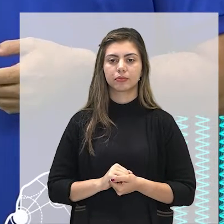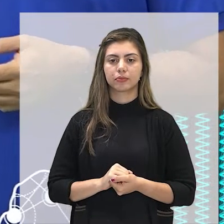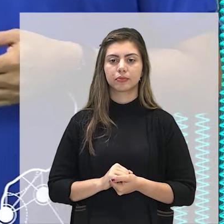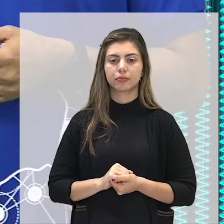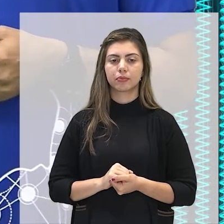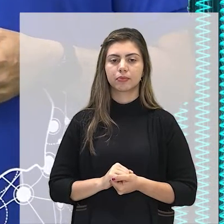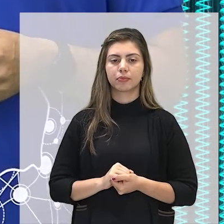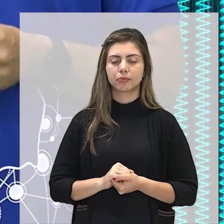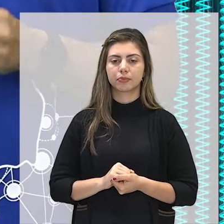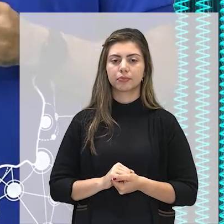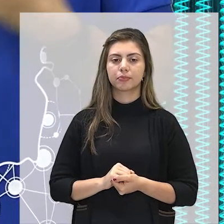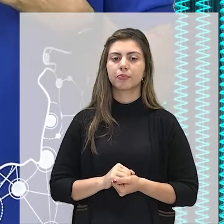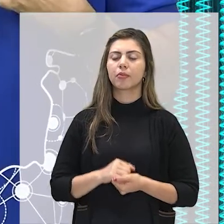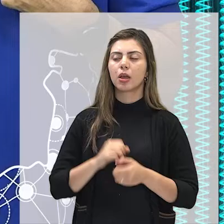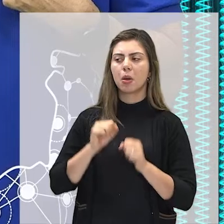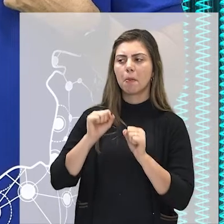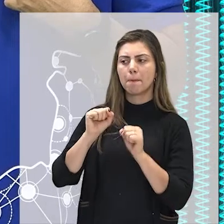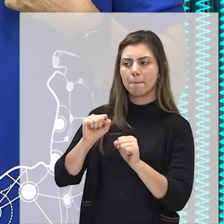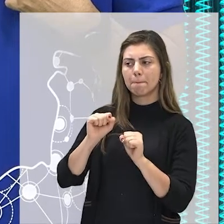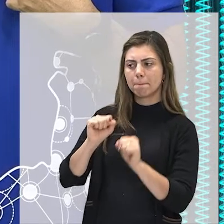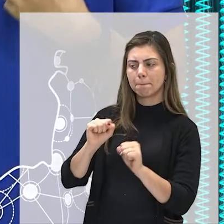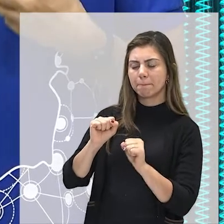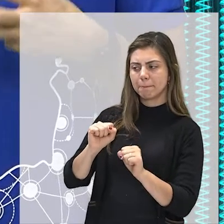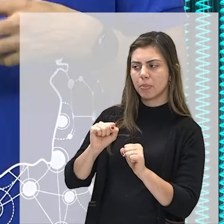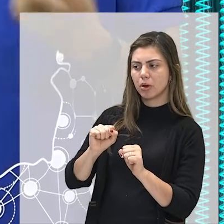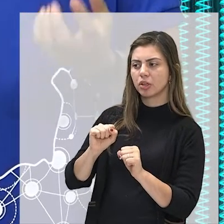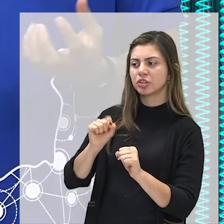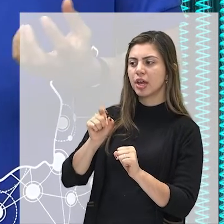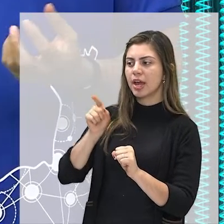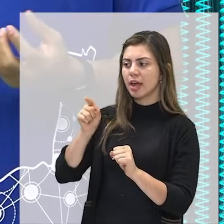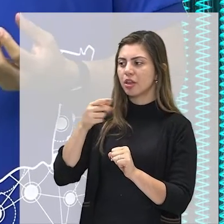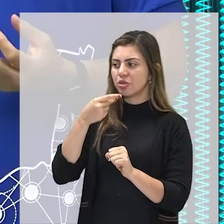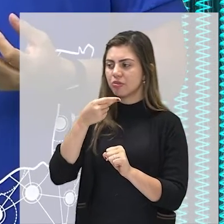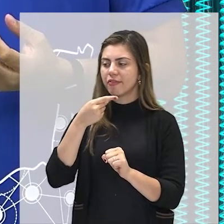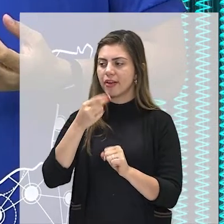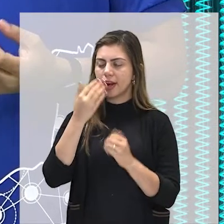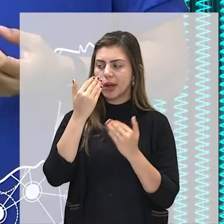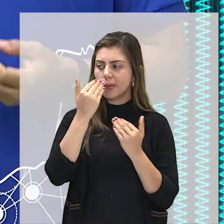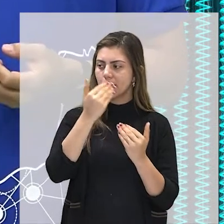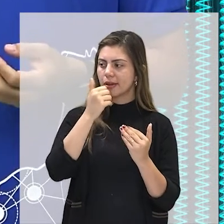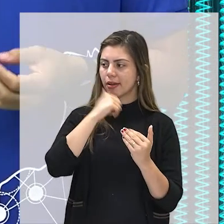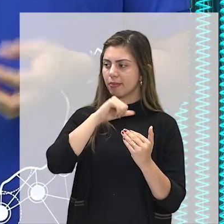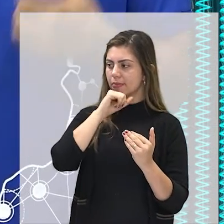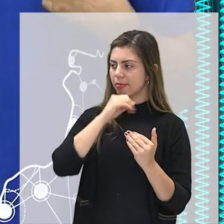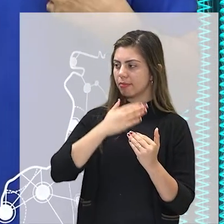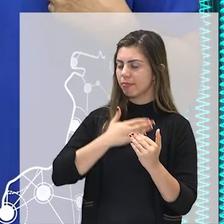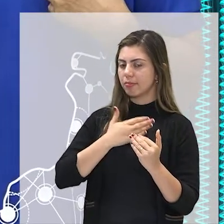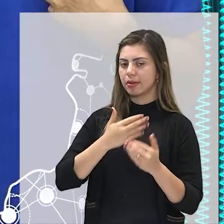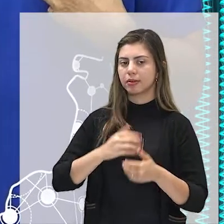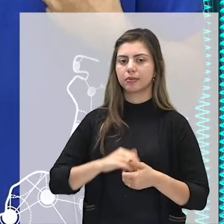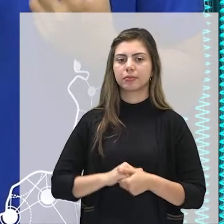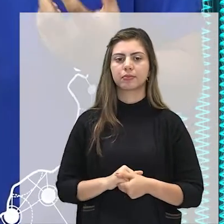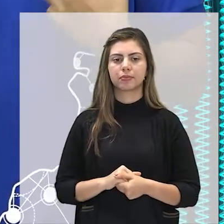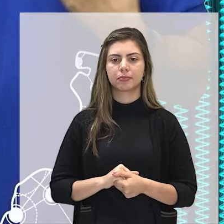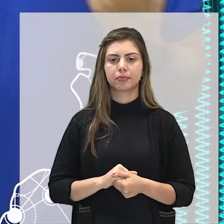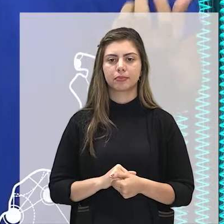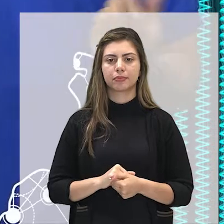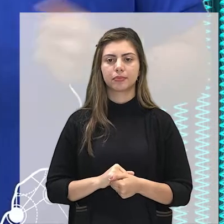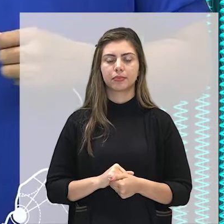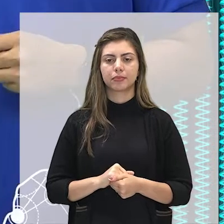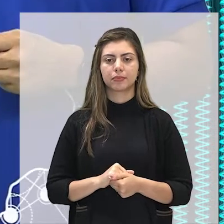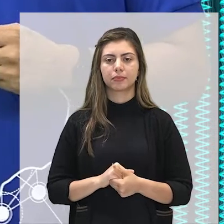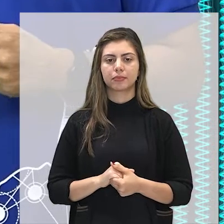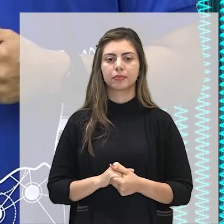mãe? A expressão mom é a minha mãe, tá? Quando eu falo mãe em geral, eu vou dizer mother. Quando eu falo a minha mãe, que também pode ser traduzido